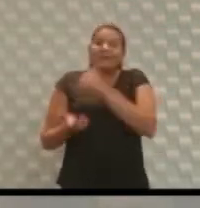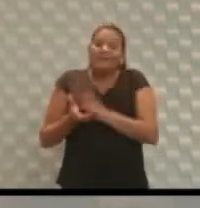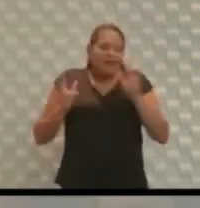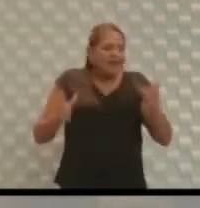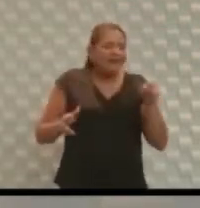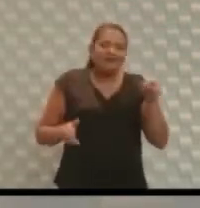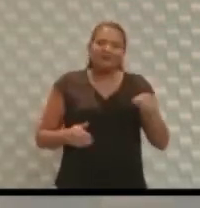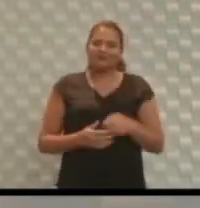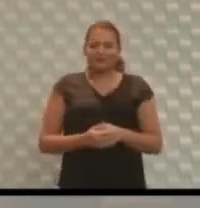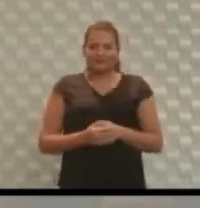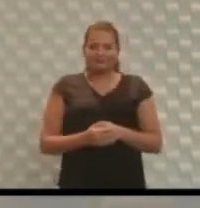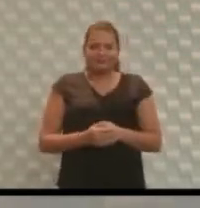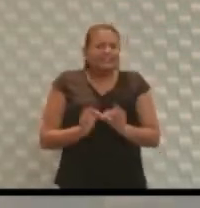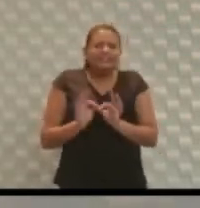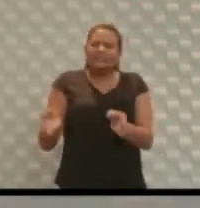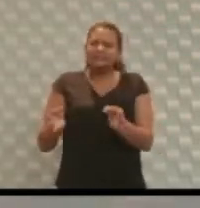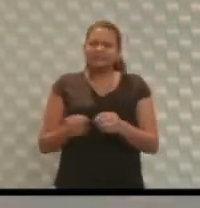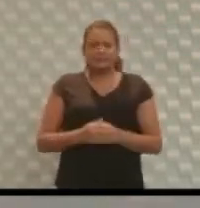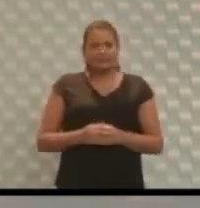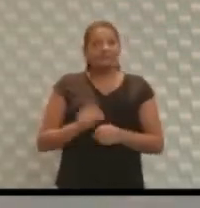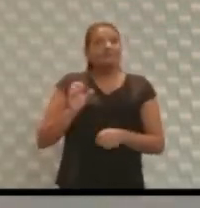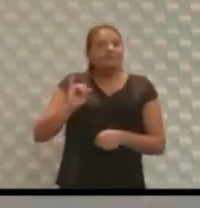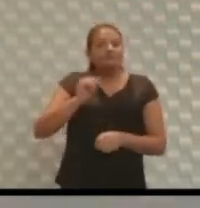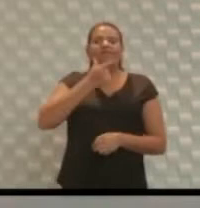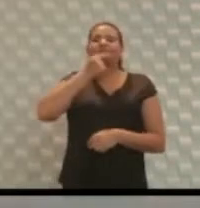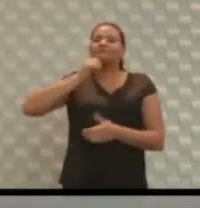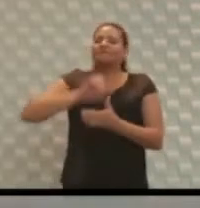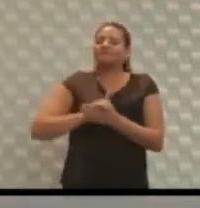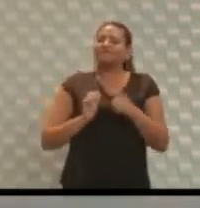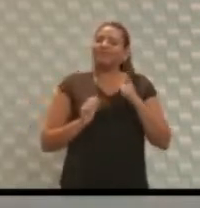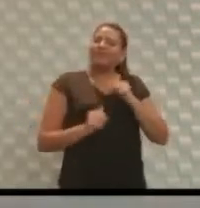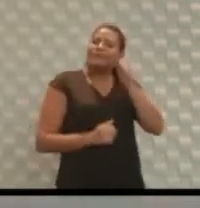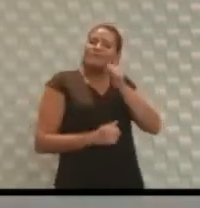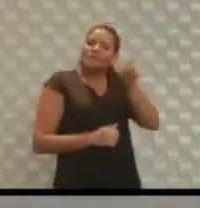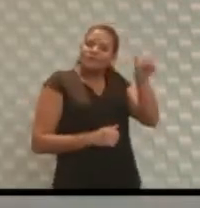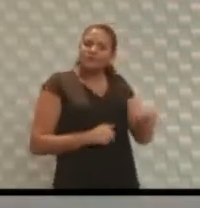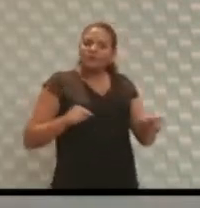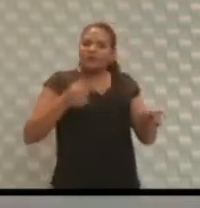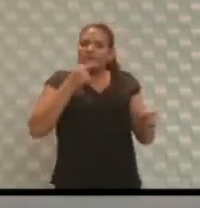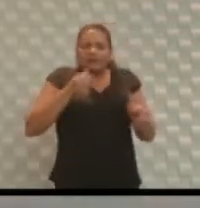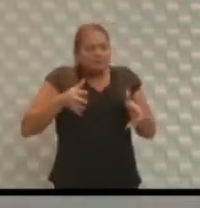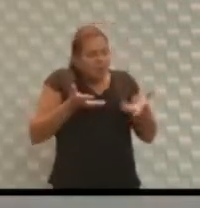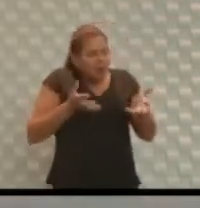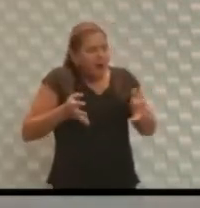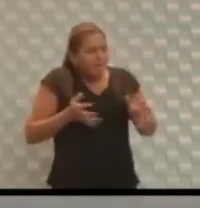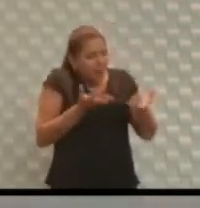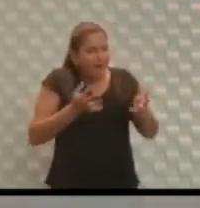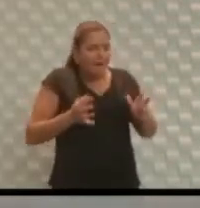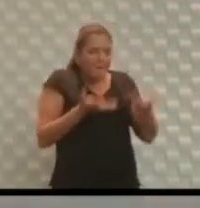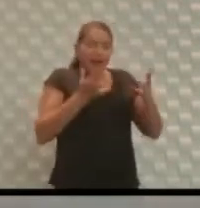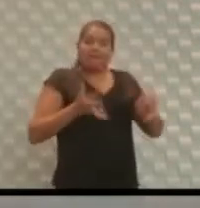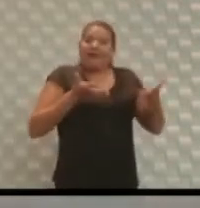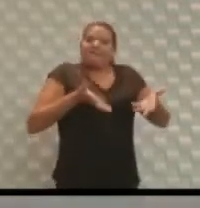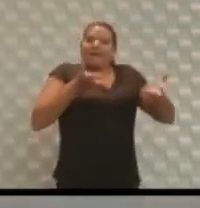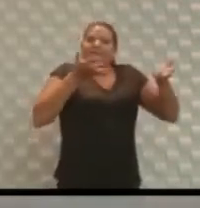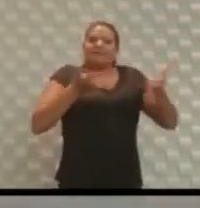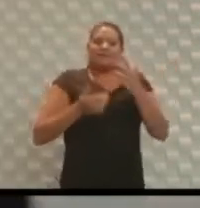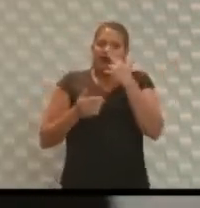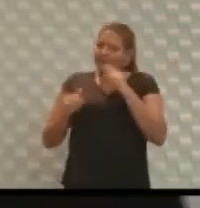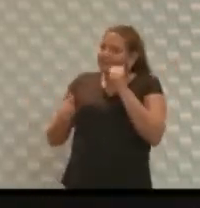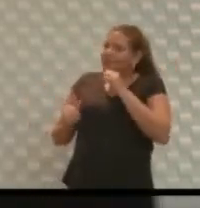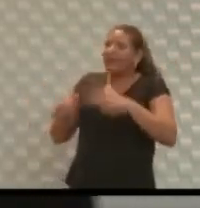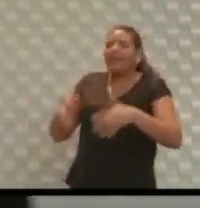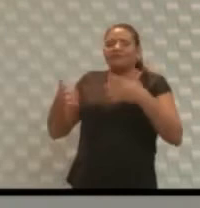se ele ministrar a mulher com a palavra, nesse dinamismo, é como a palavra